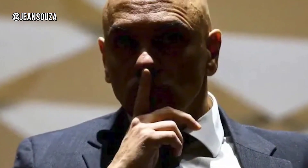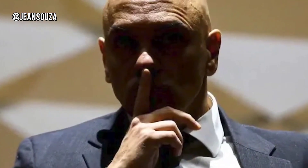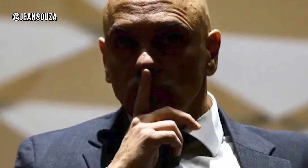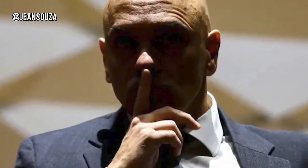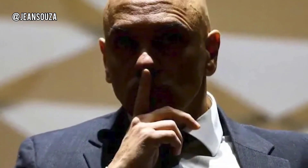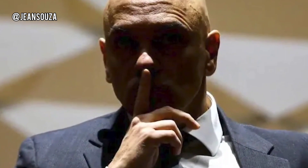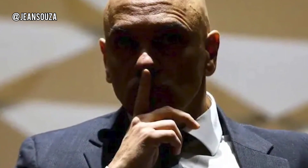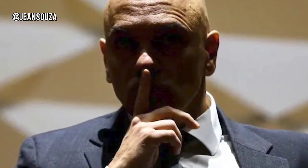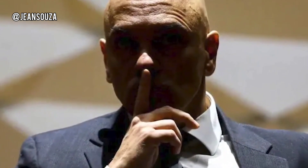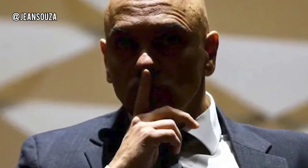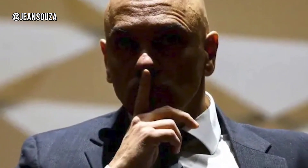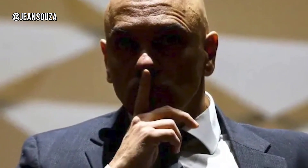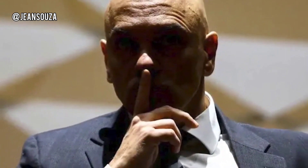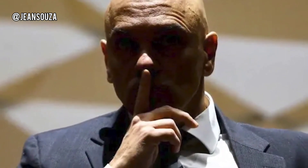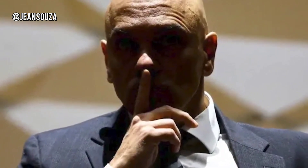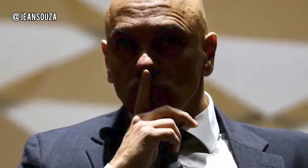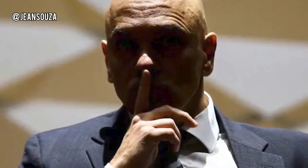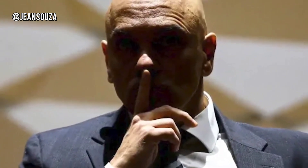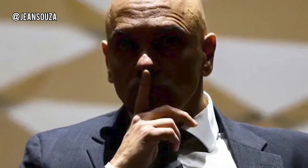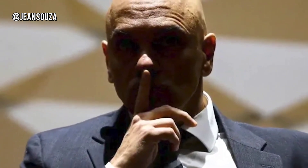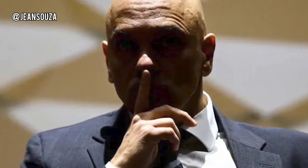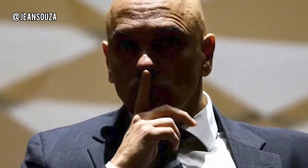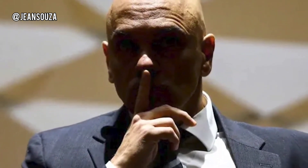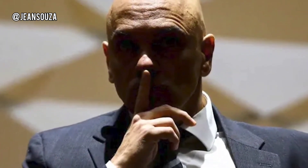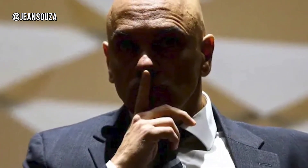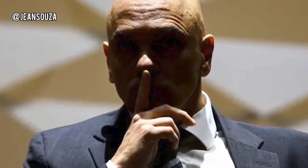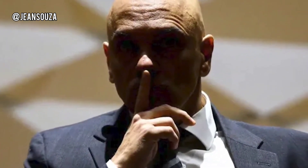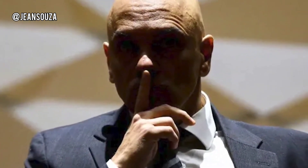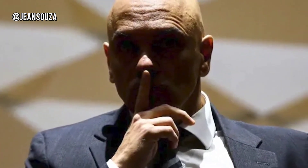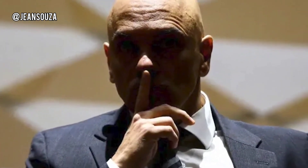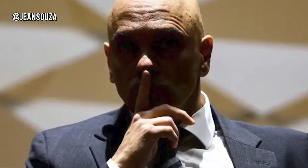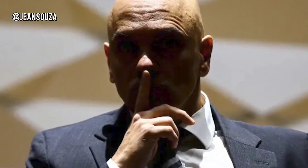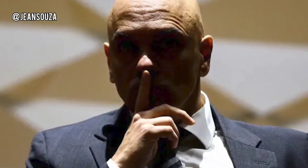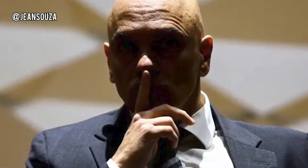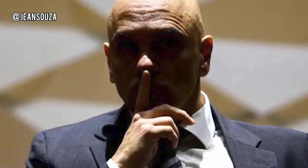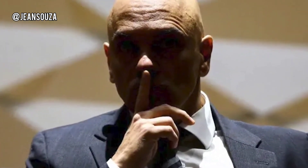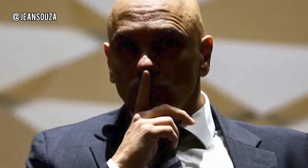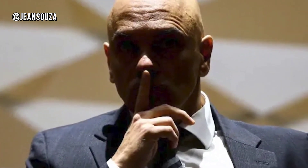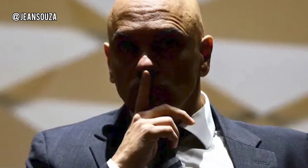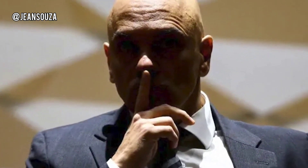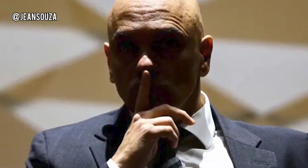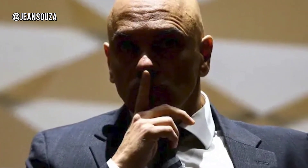Pouco importa se apareçam fardados, de terno ou de toga.